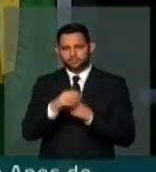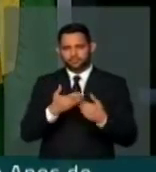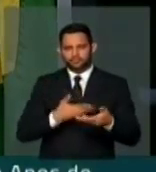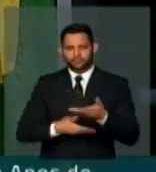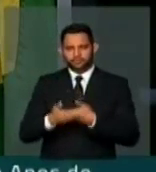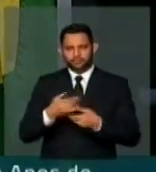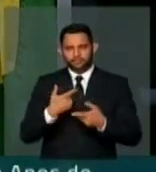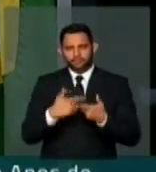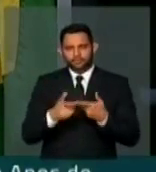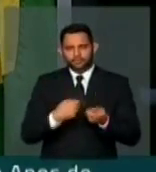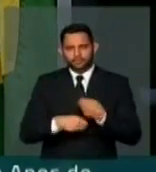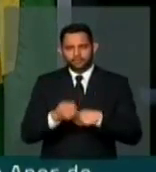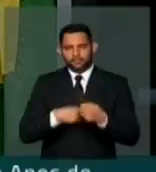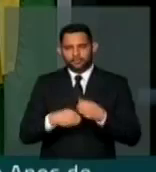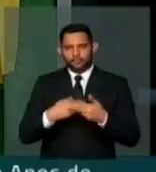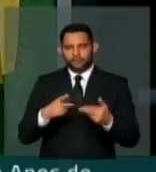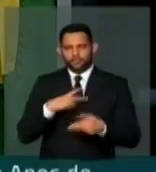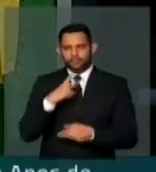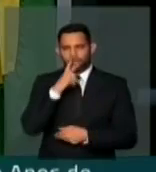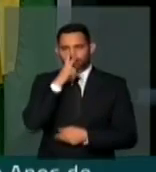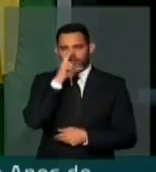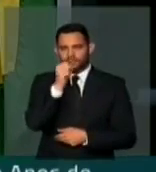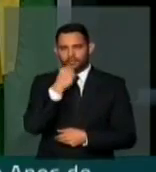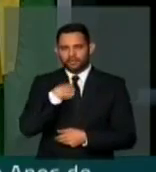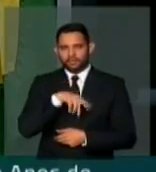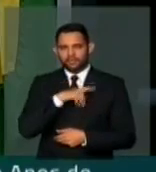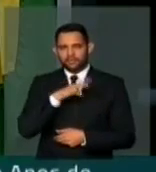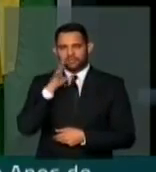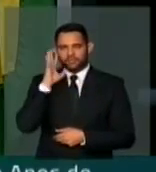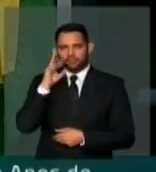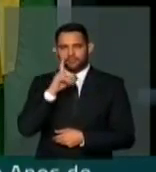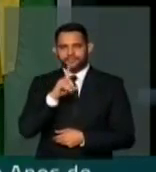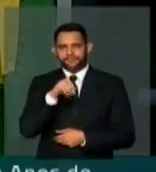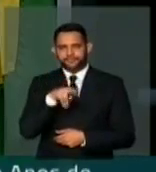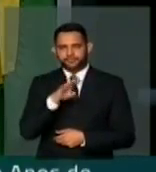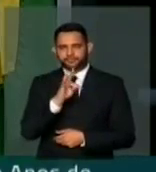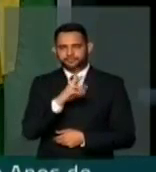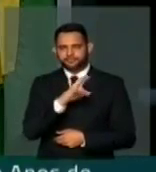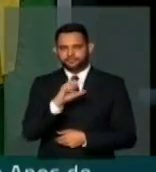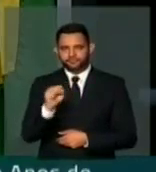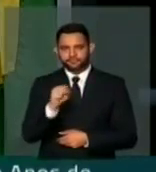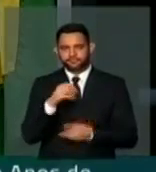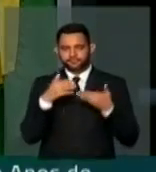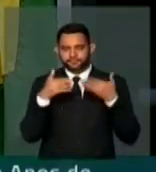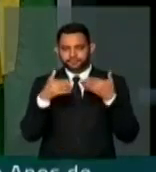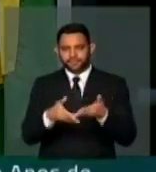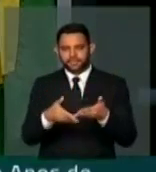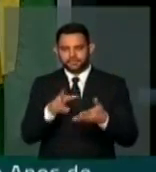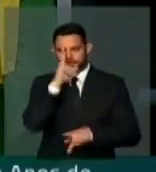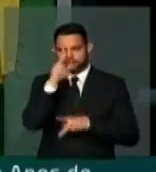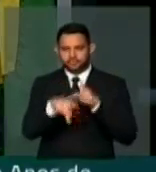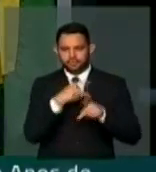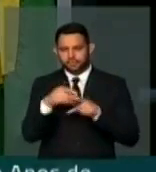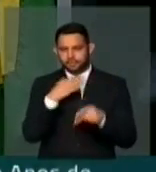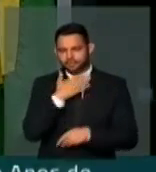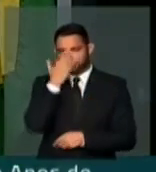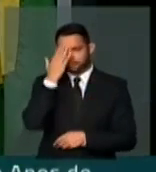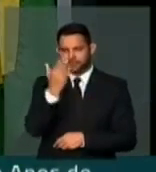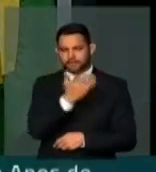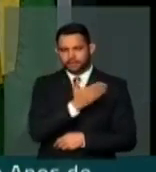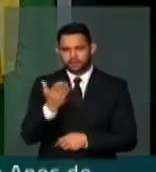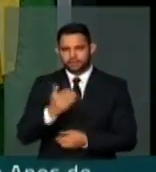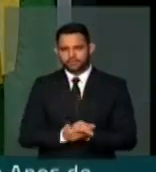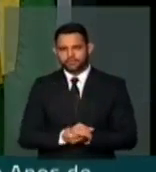coesa economicamente e fortalecida nos ideais democráticos e de participação popular. Muito obrigado.